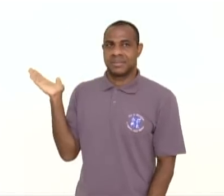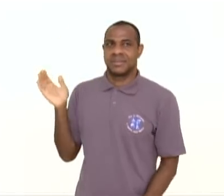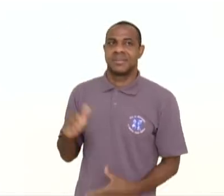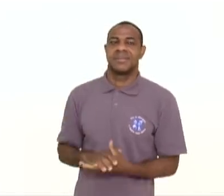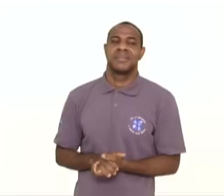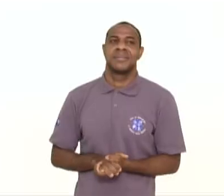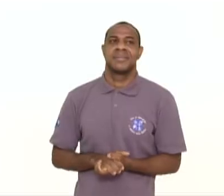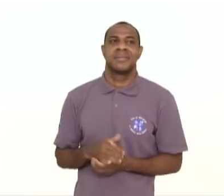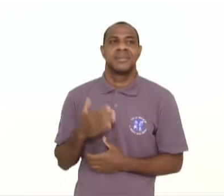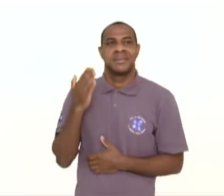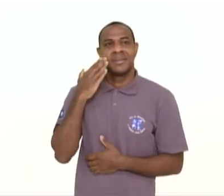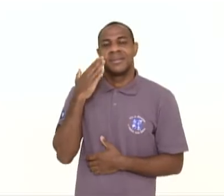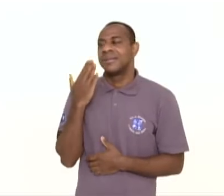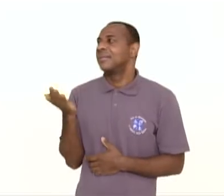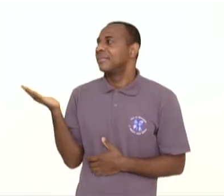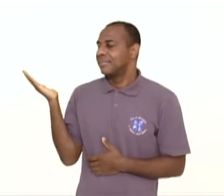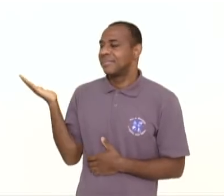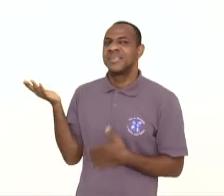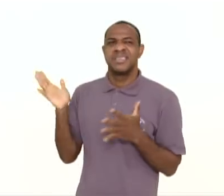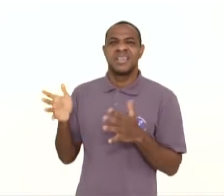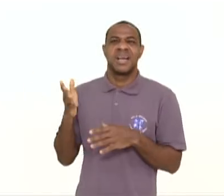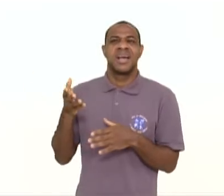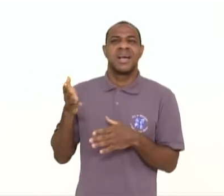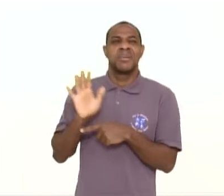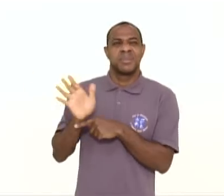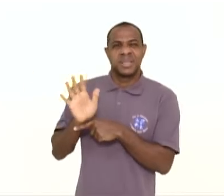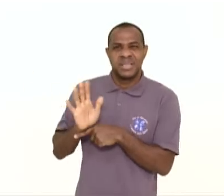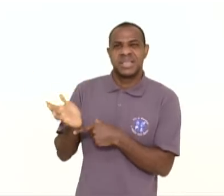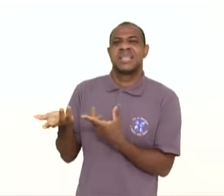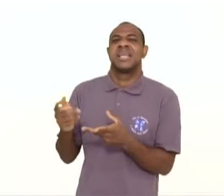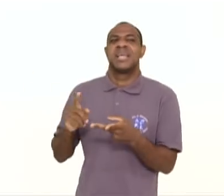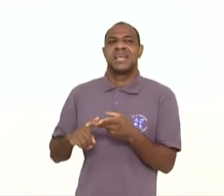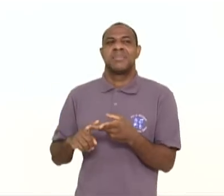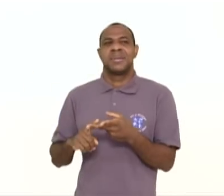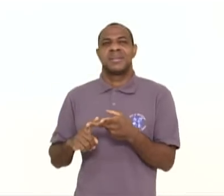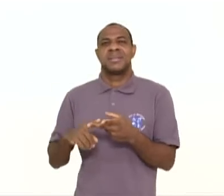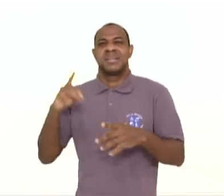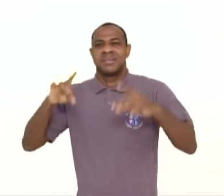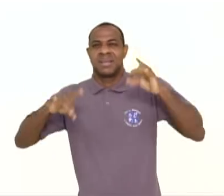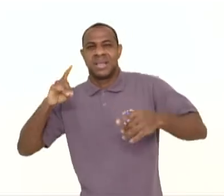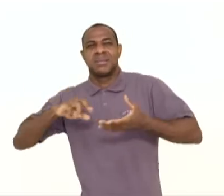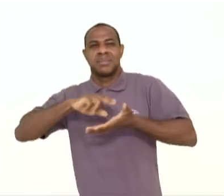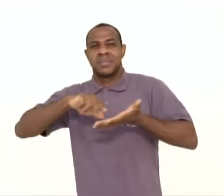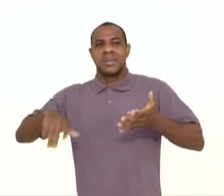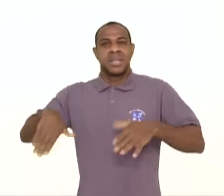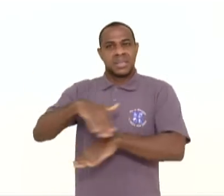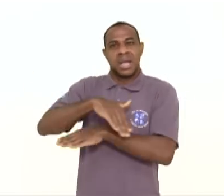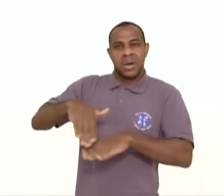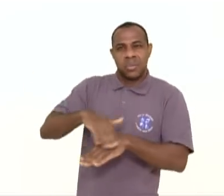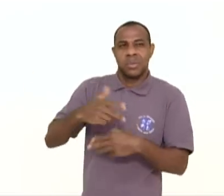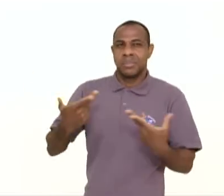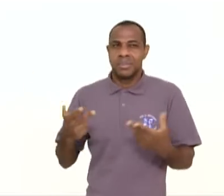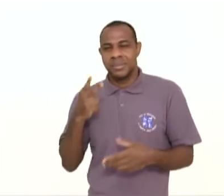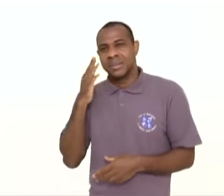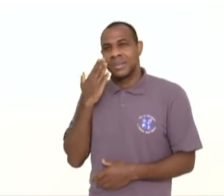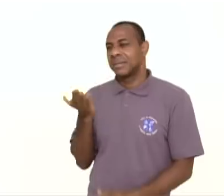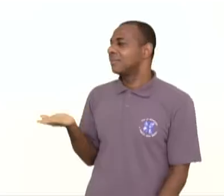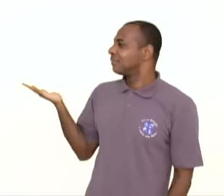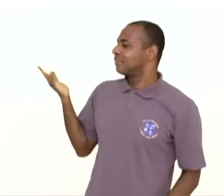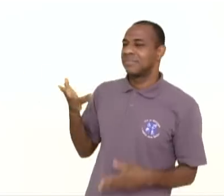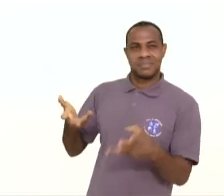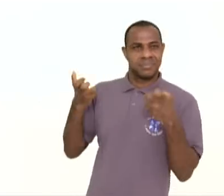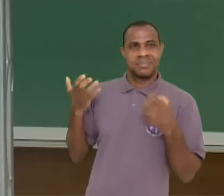retratada ali em TVs, em cinemas e outras situações, né? Que é imaginar algo. Então, aqui entra dentro da